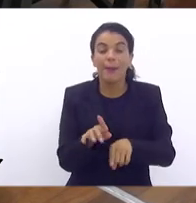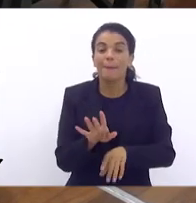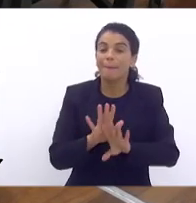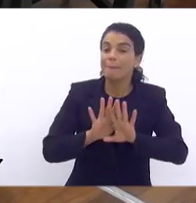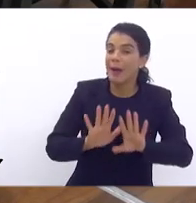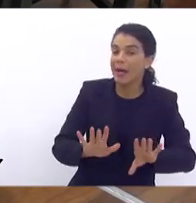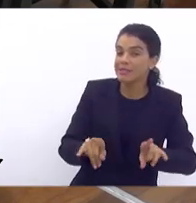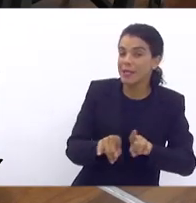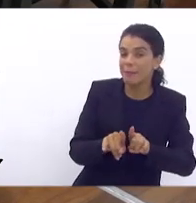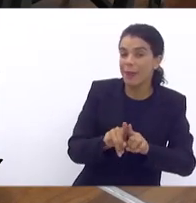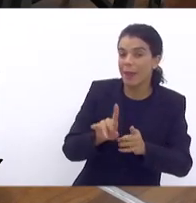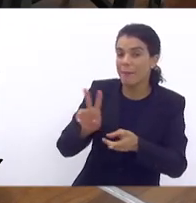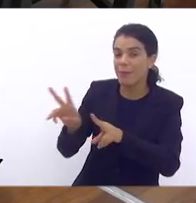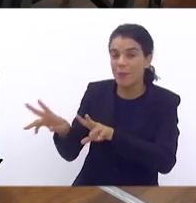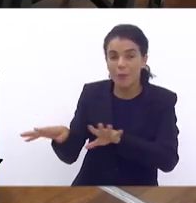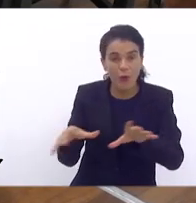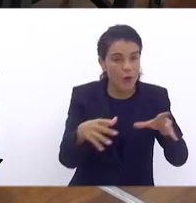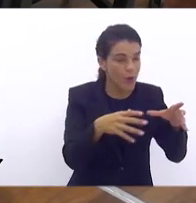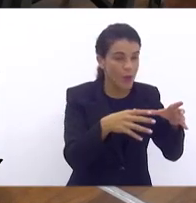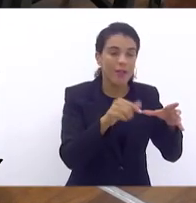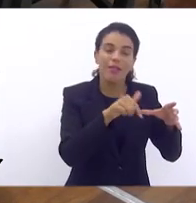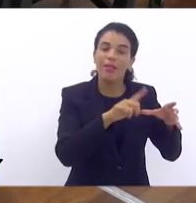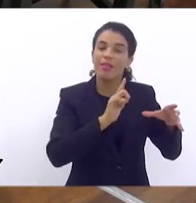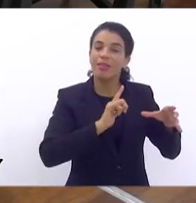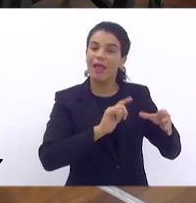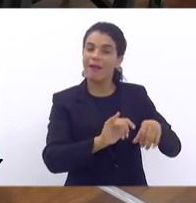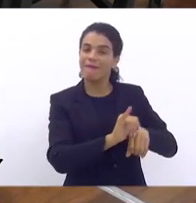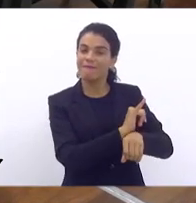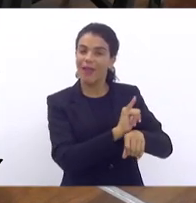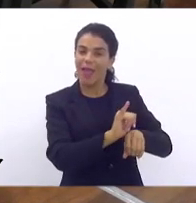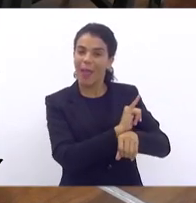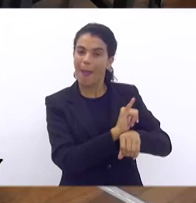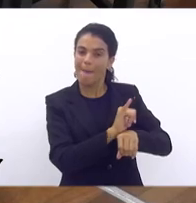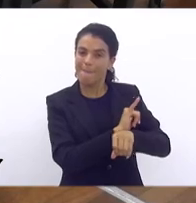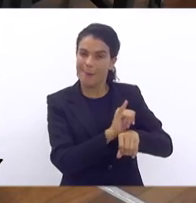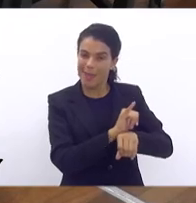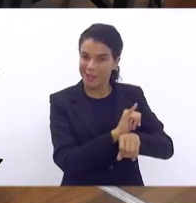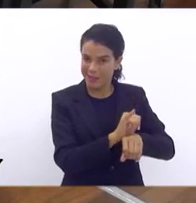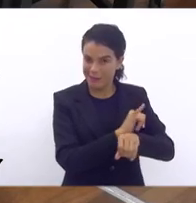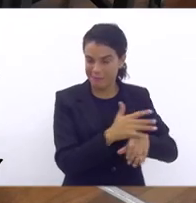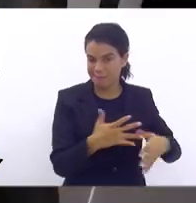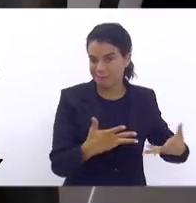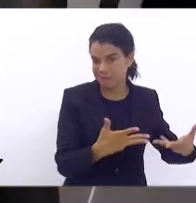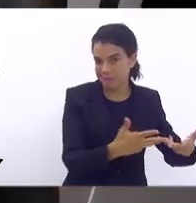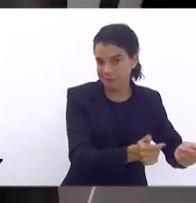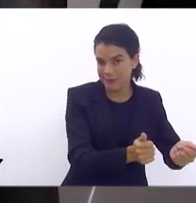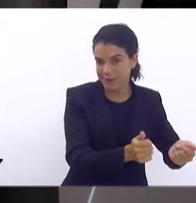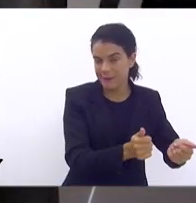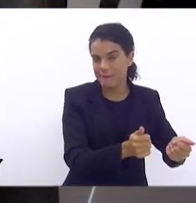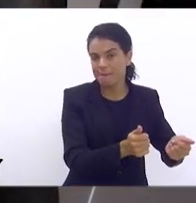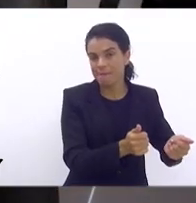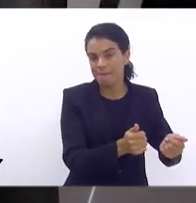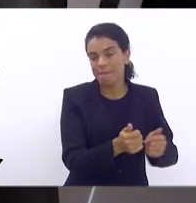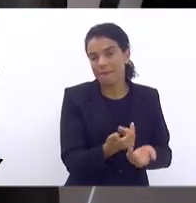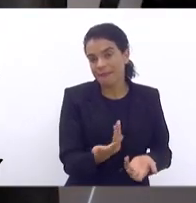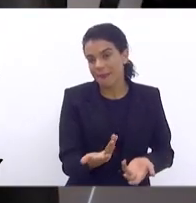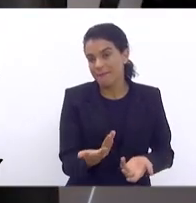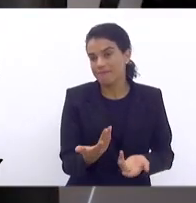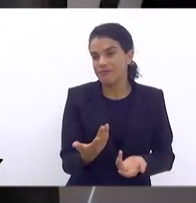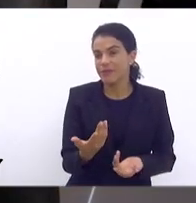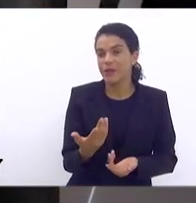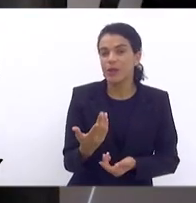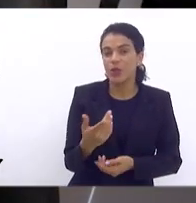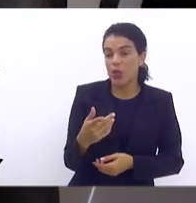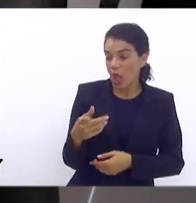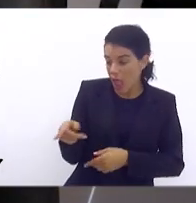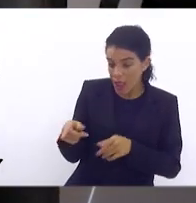é por outro lado essas ferramentas elas são extremamente onerosas né elas e assim é isso né